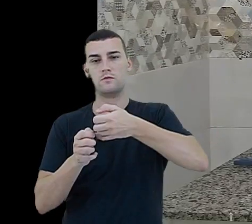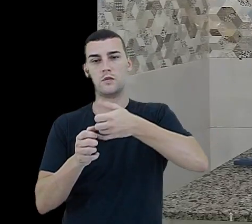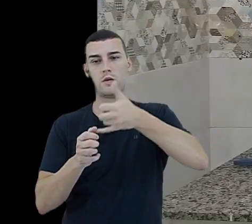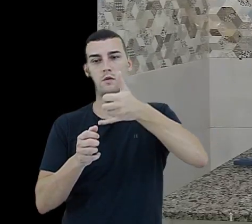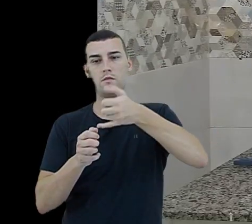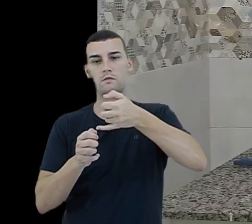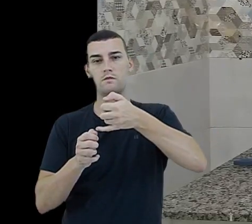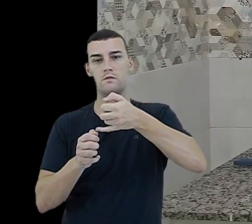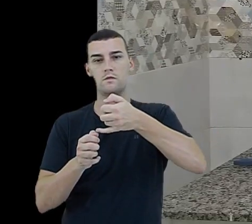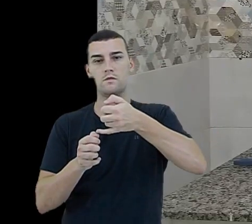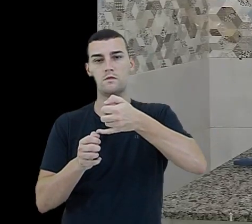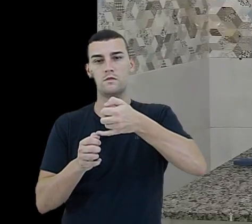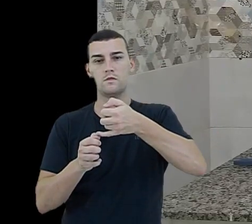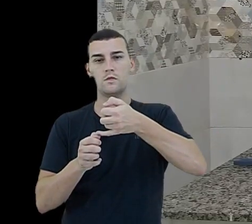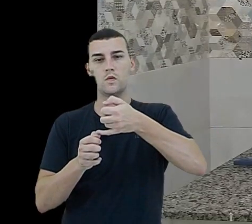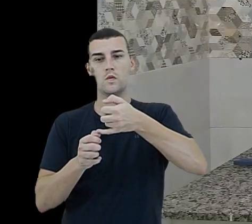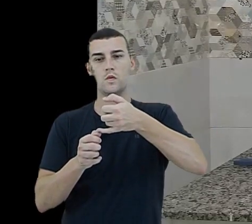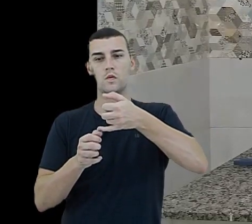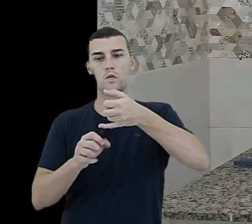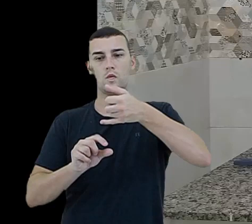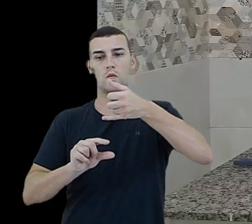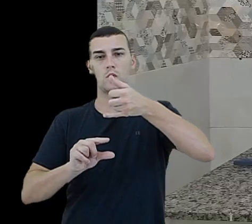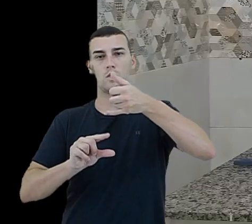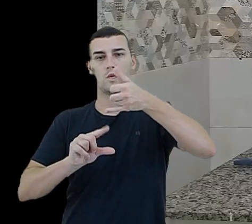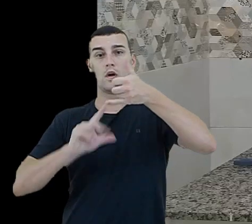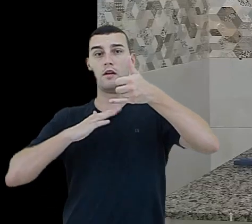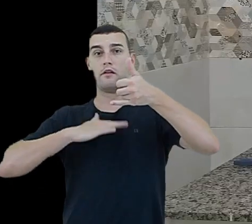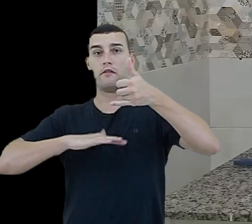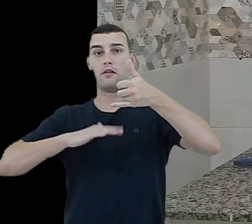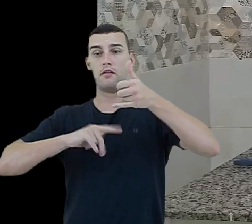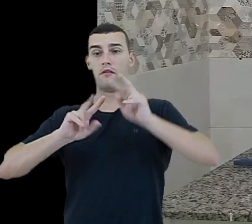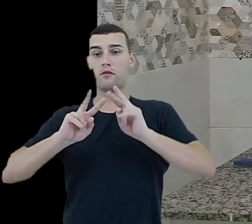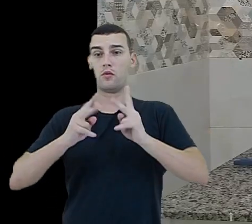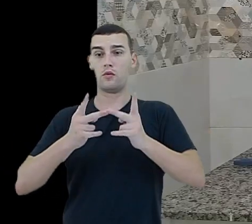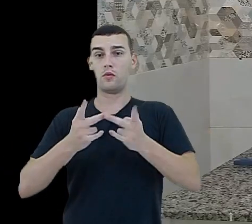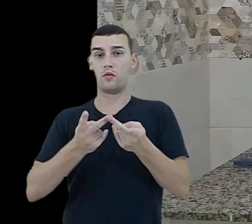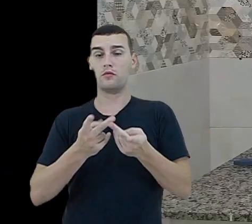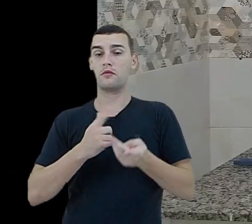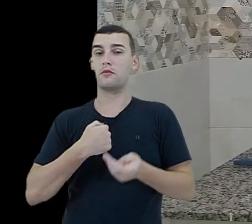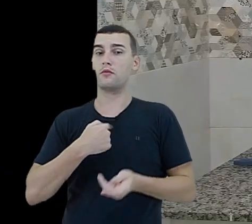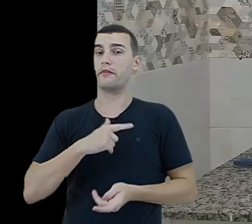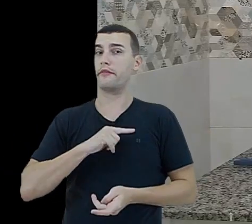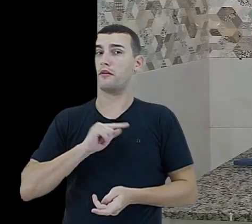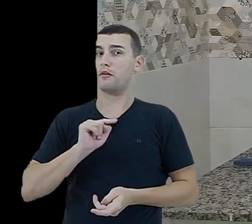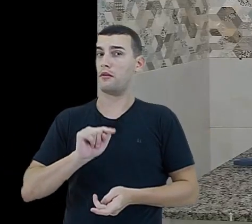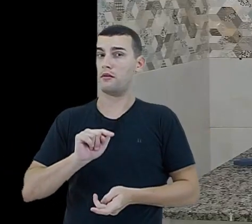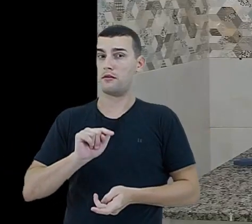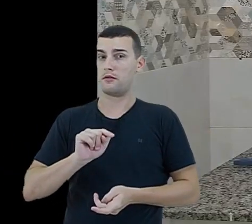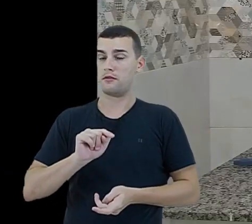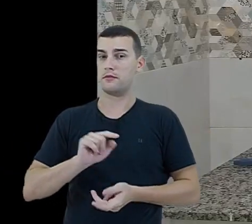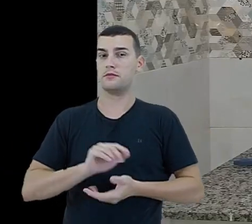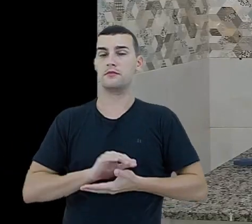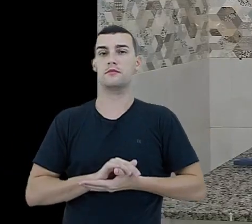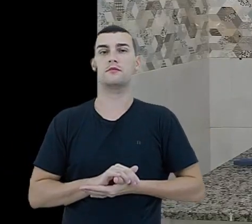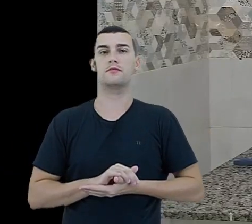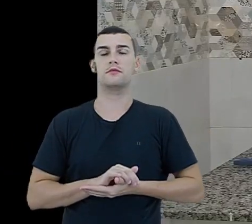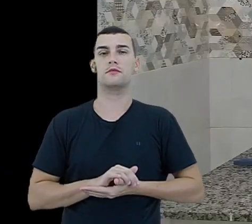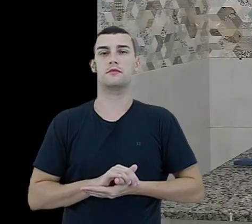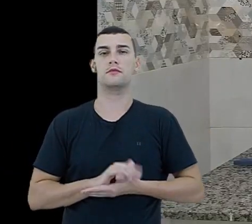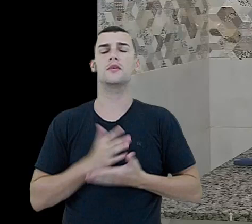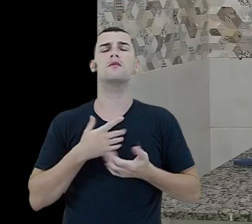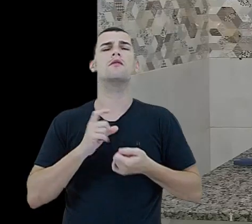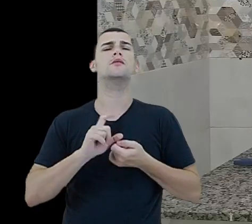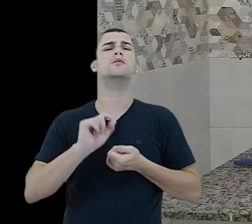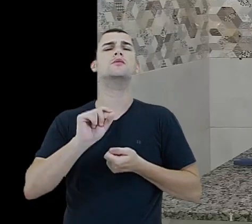vou sugando devagar, vou soltando esse pistão devagar, eu tenho meu volume agora recuperado nessa